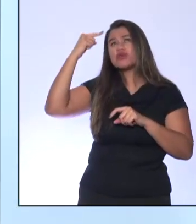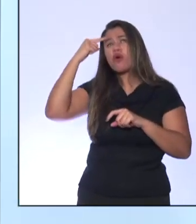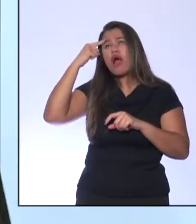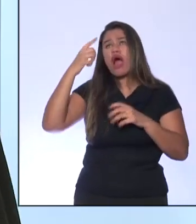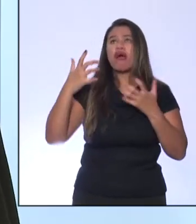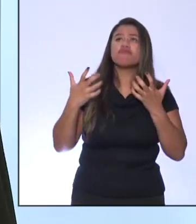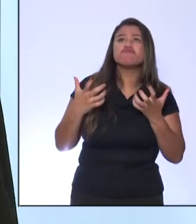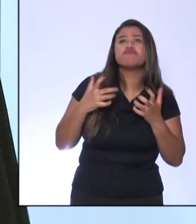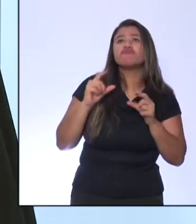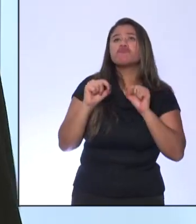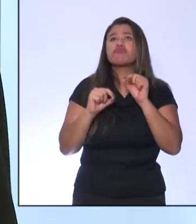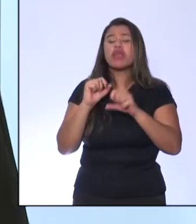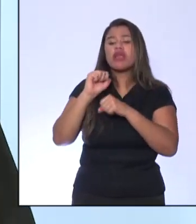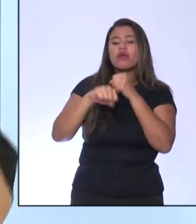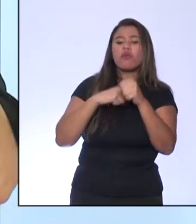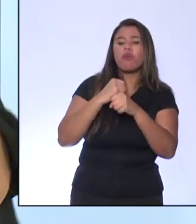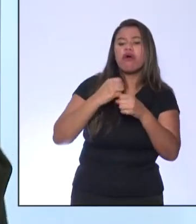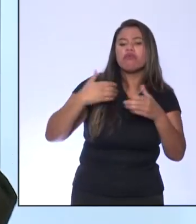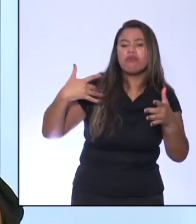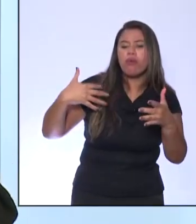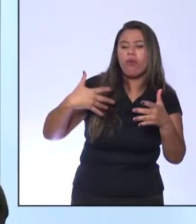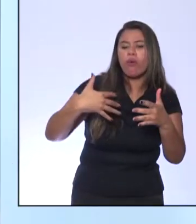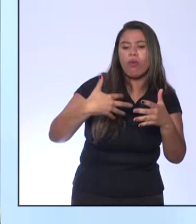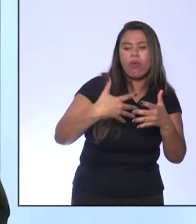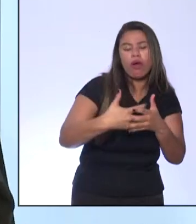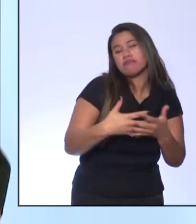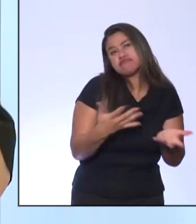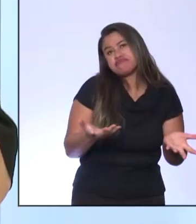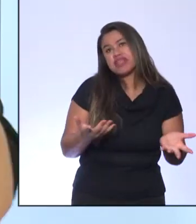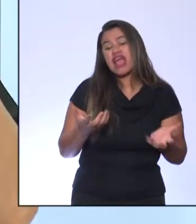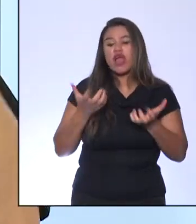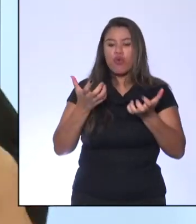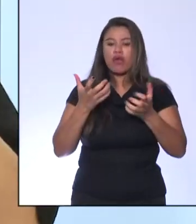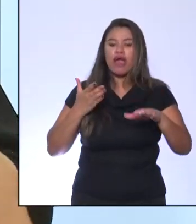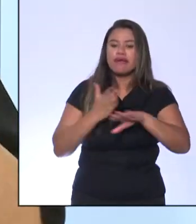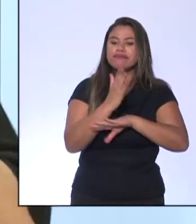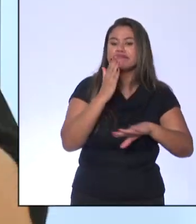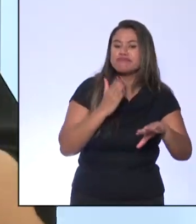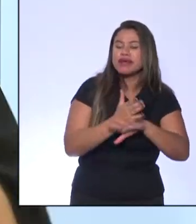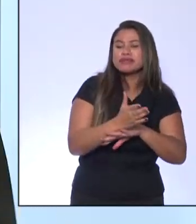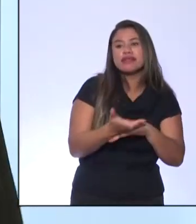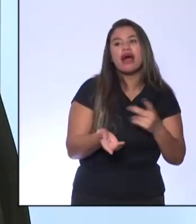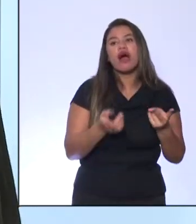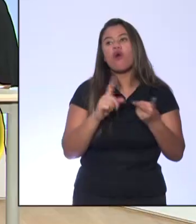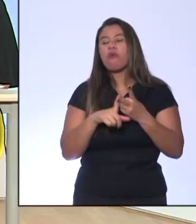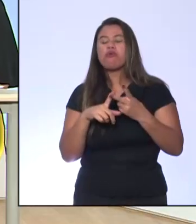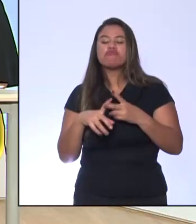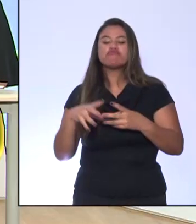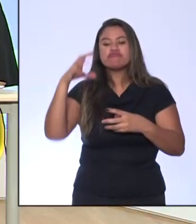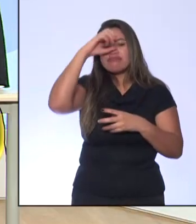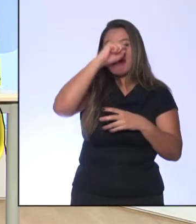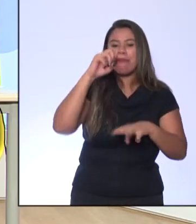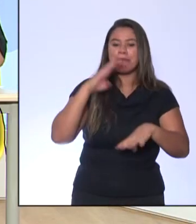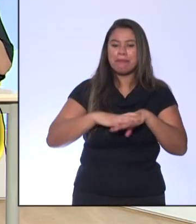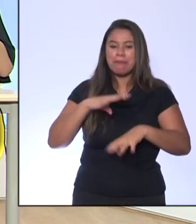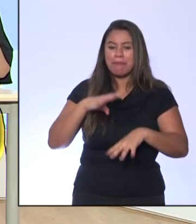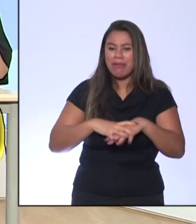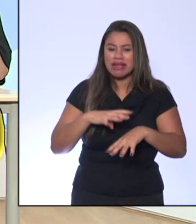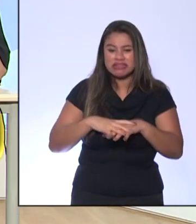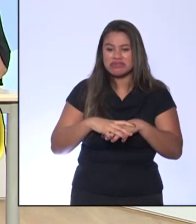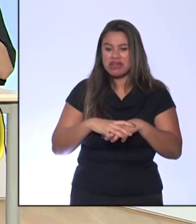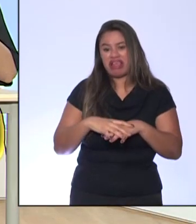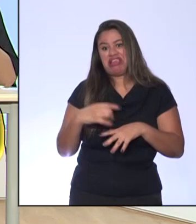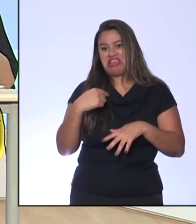de ano, em conseguir aprender matemática, que é uma coisa que eu praticamente passei quase a escola